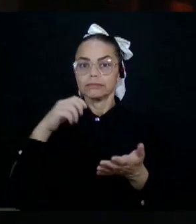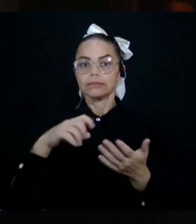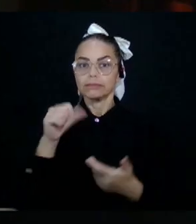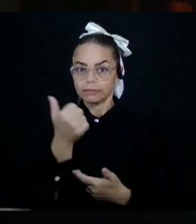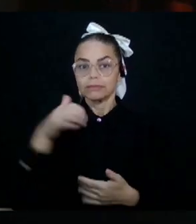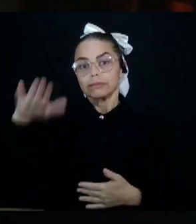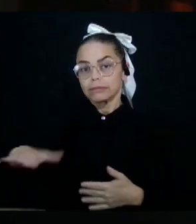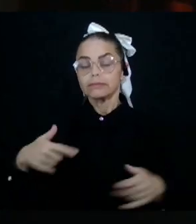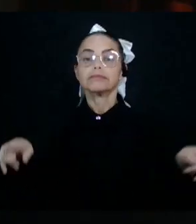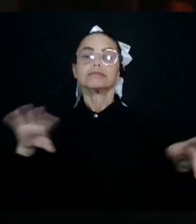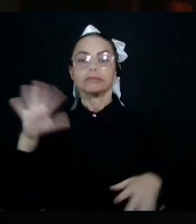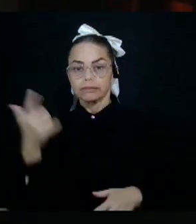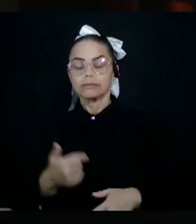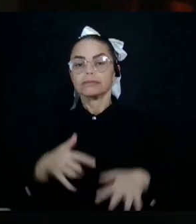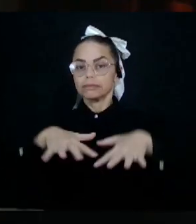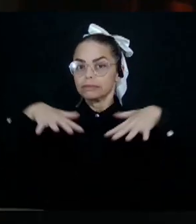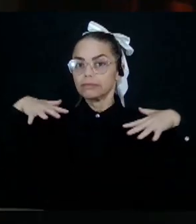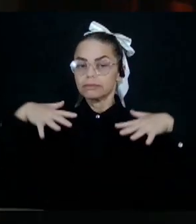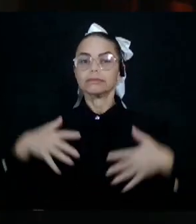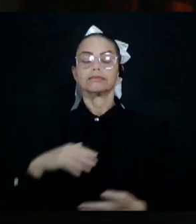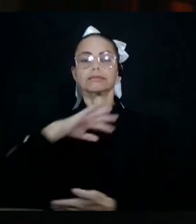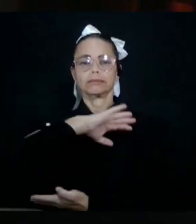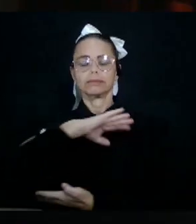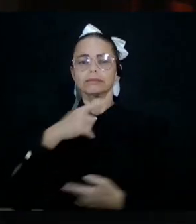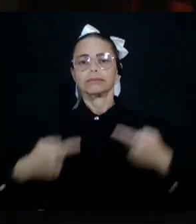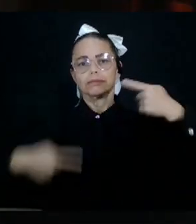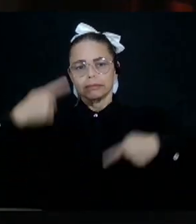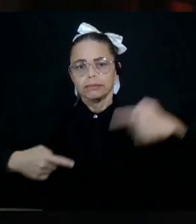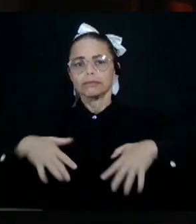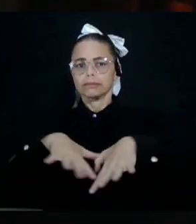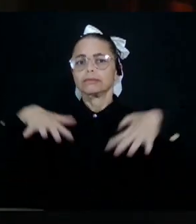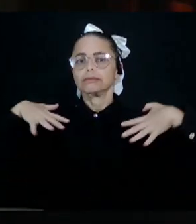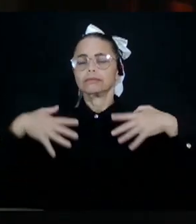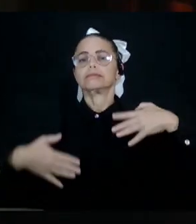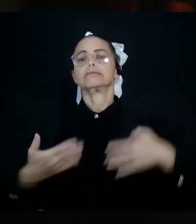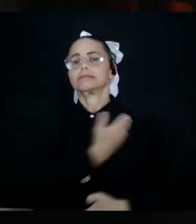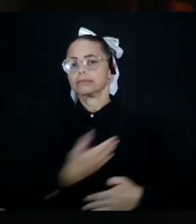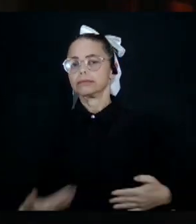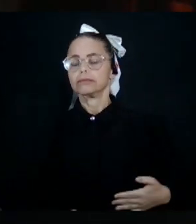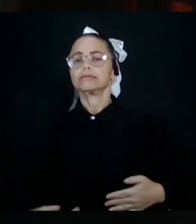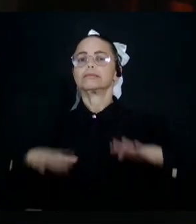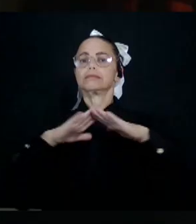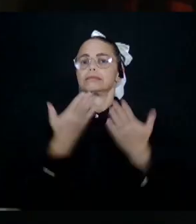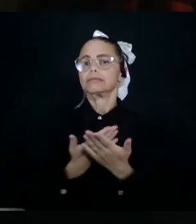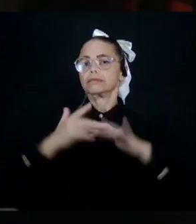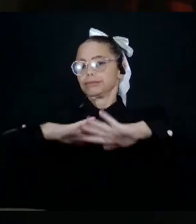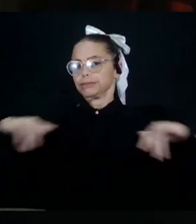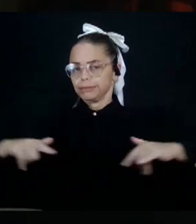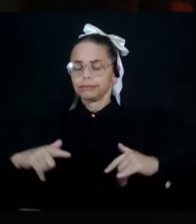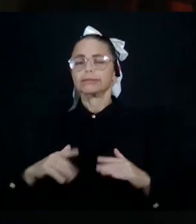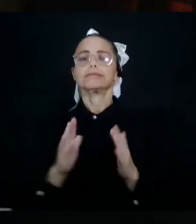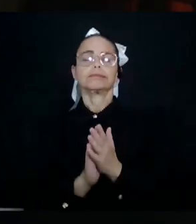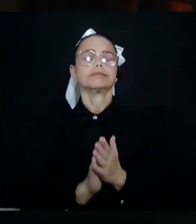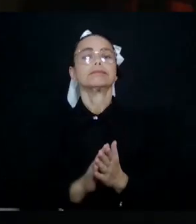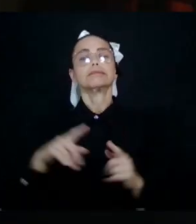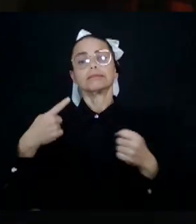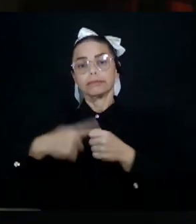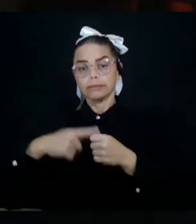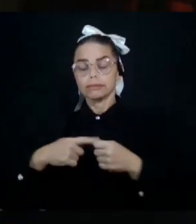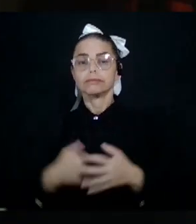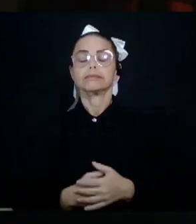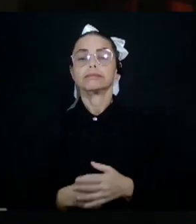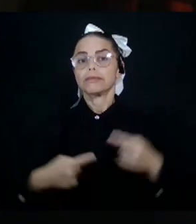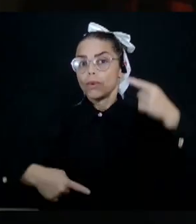acontece no plenário da Câmara um debate público sobre os desafios da educação infantil em tempo integral na cidade. Esse debate é proposto